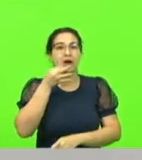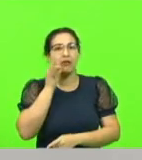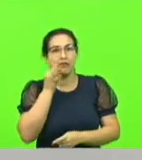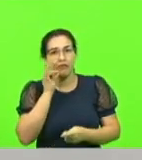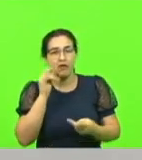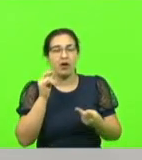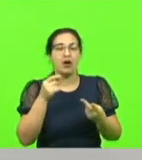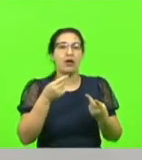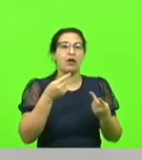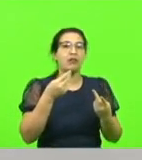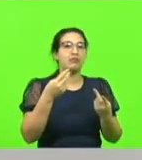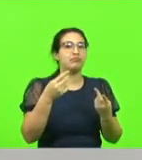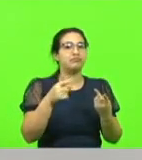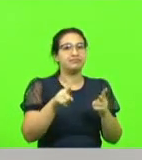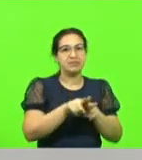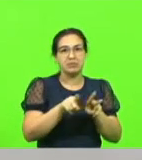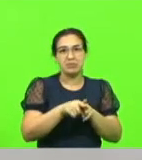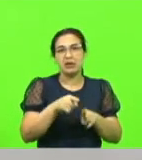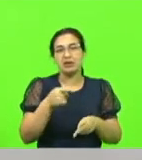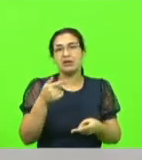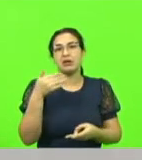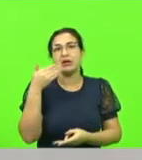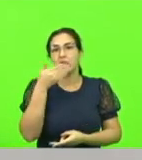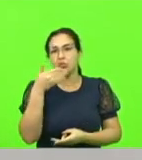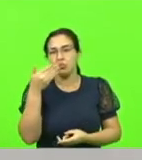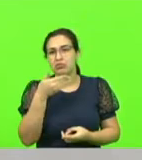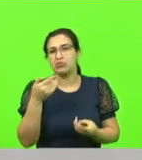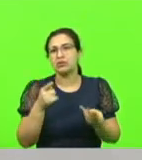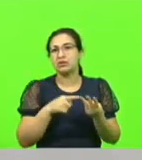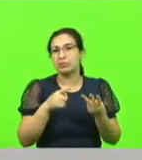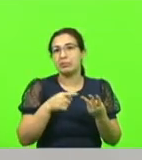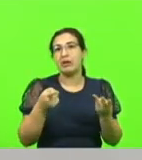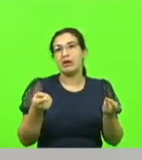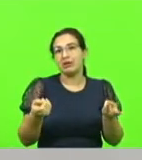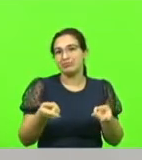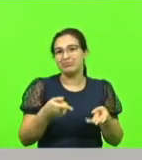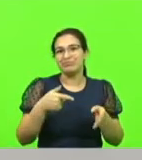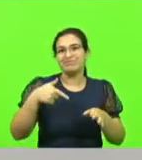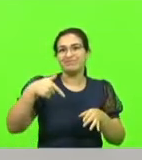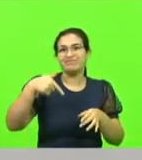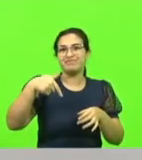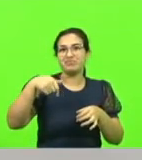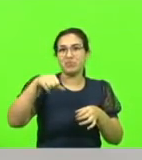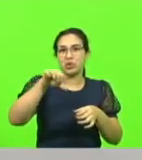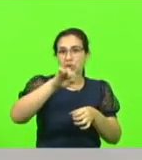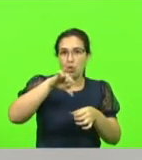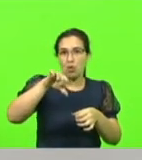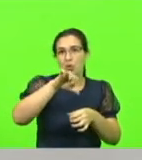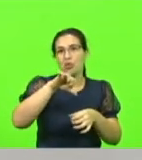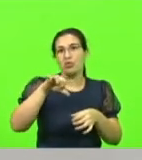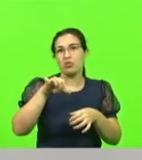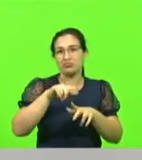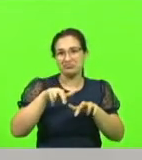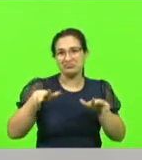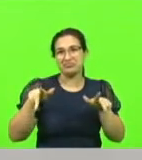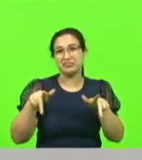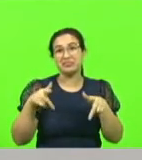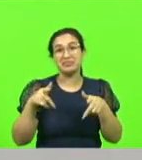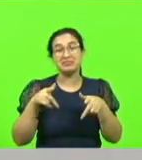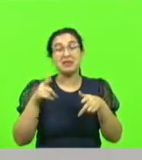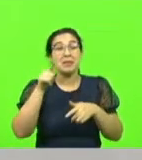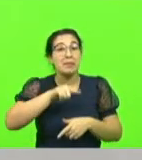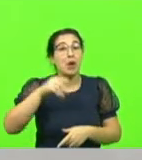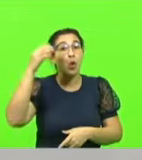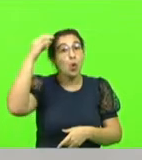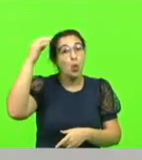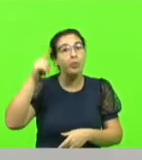com 44% e do óleo de soja com 32% somente neste ano. A culpa também é claramente do